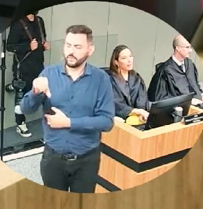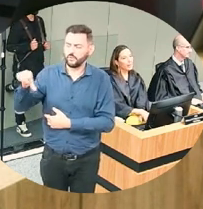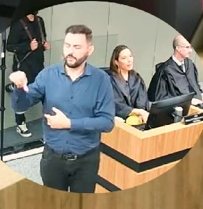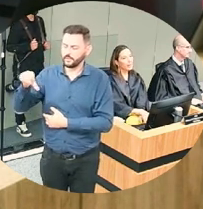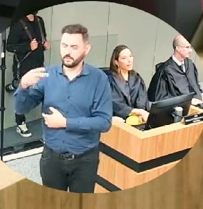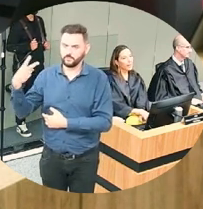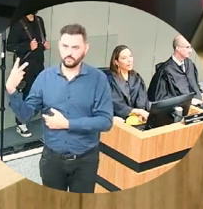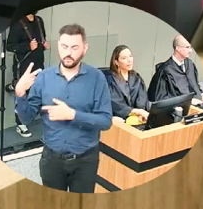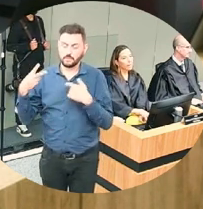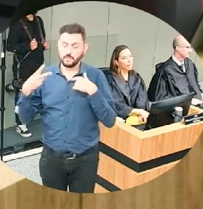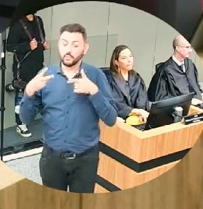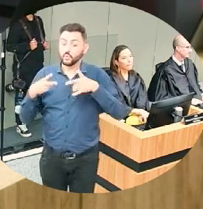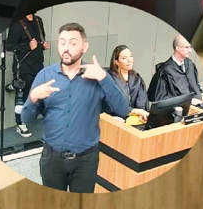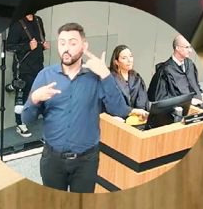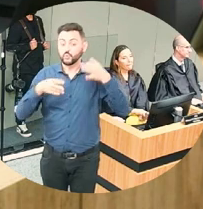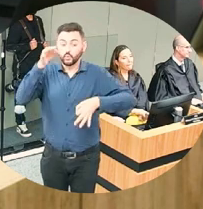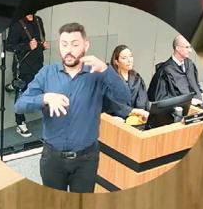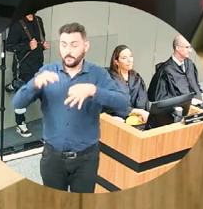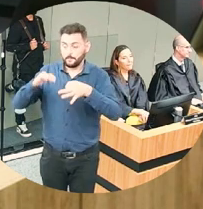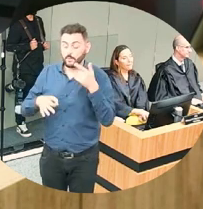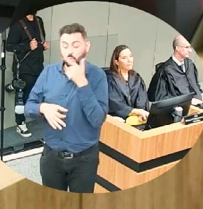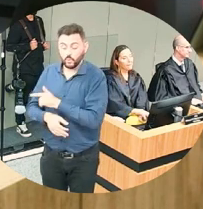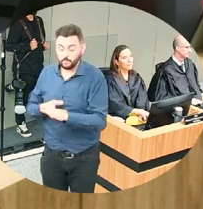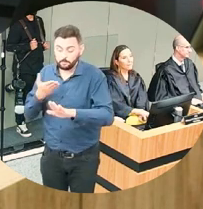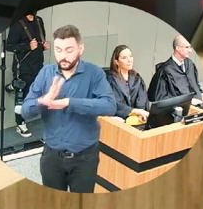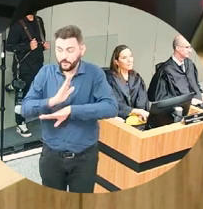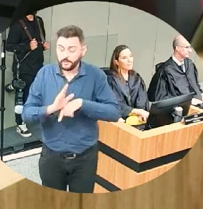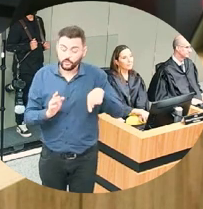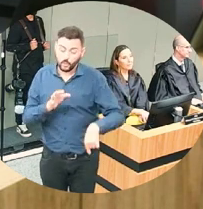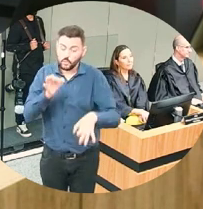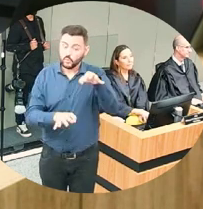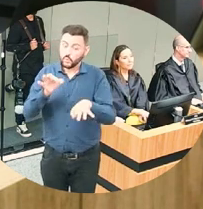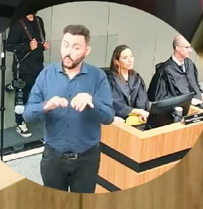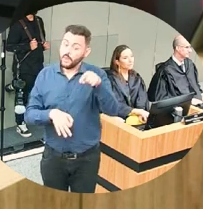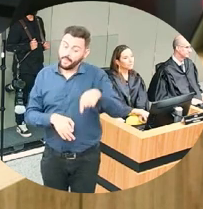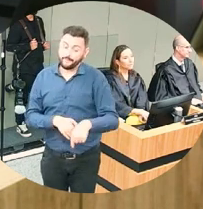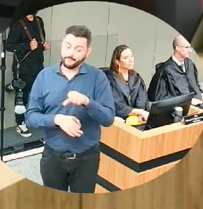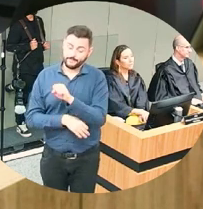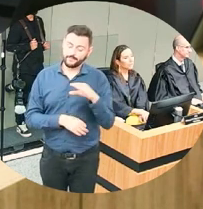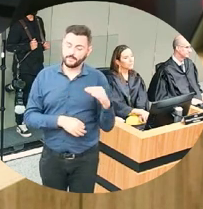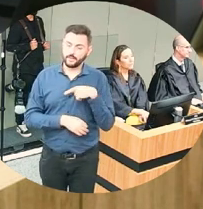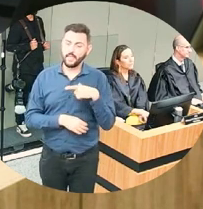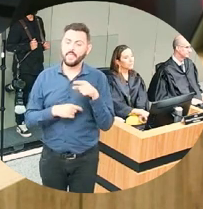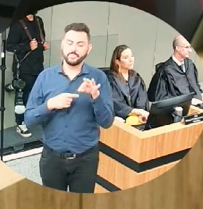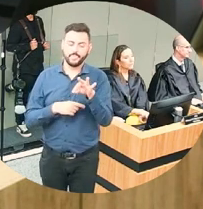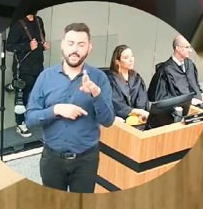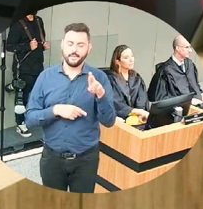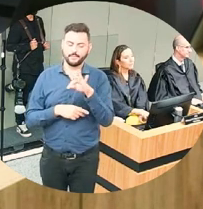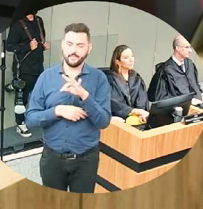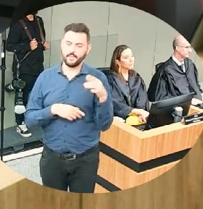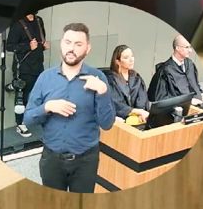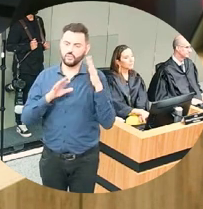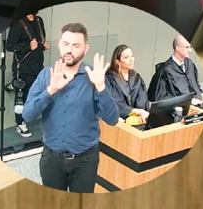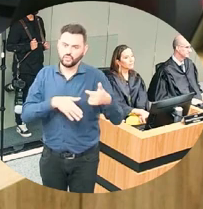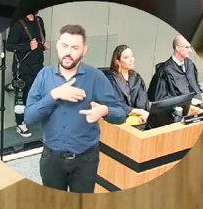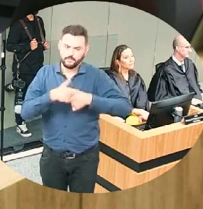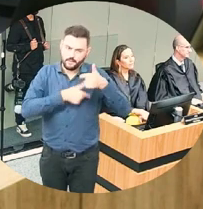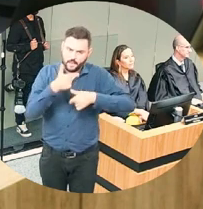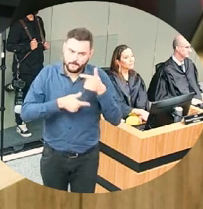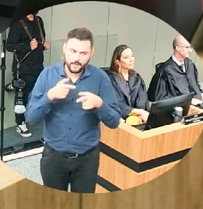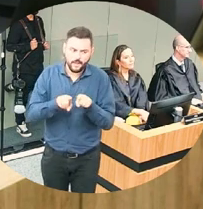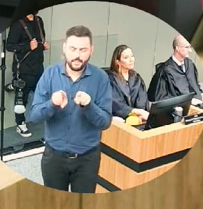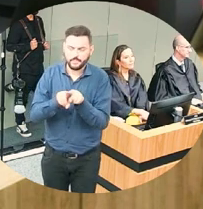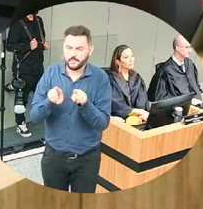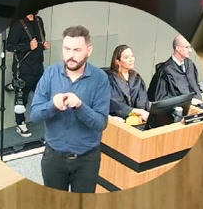quando assumiu o cargo de Juiz do Trabalho em Santa Catarina atualmente Desembargador do TRT Santa Catarina onde atuou como